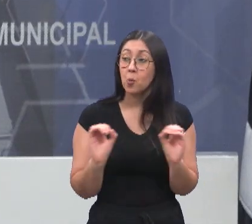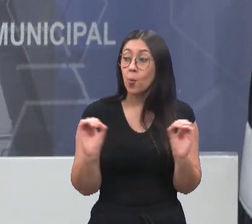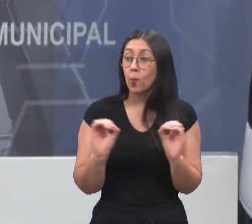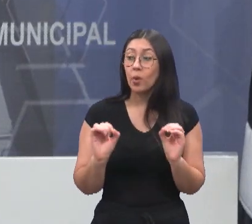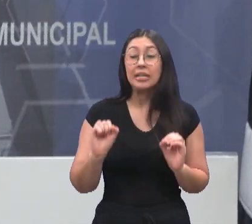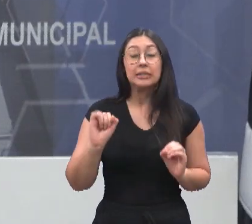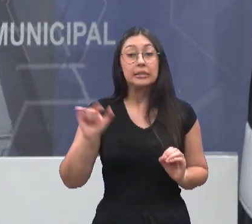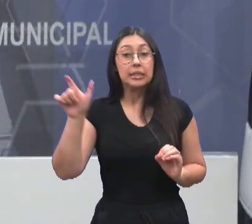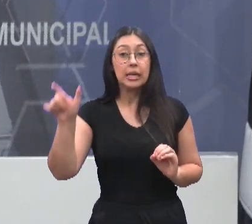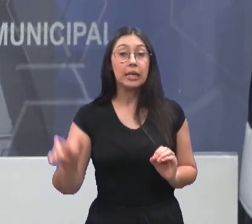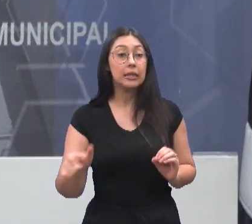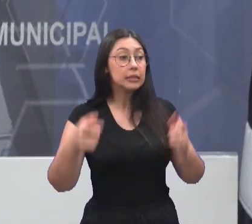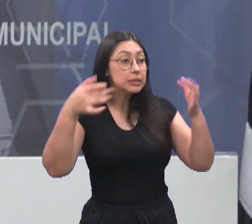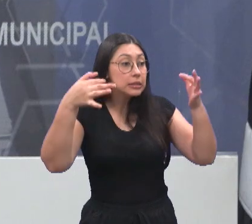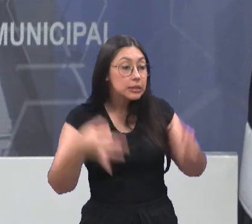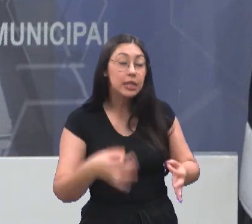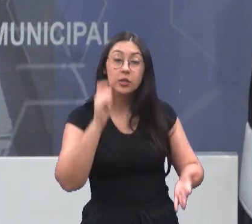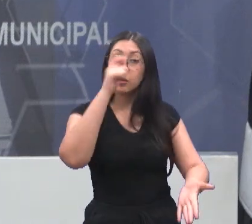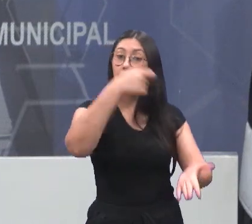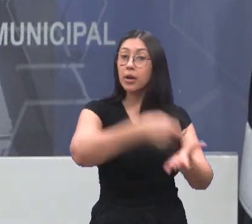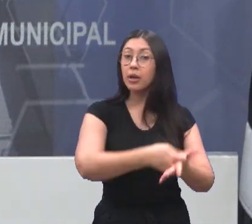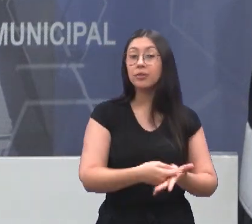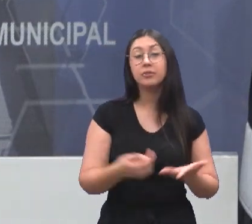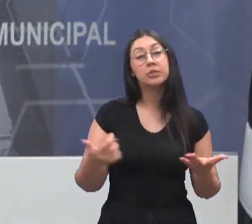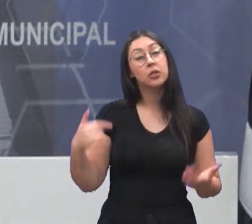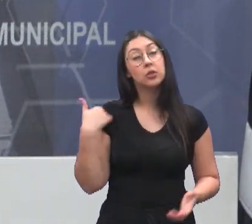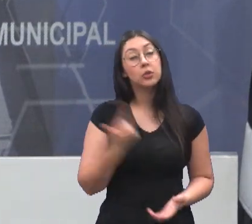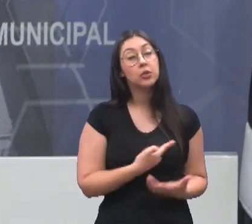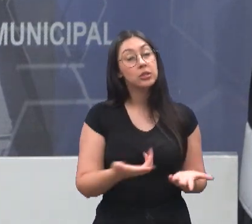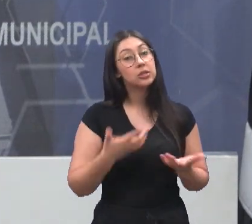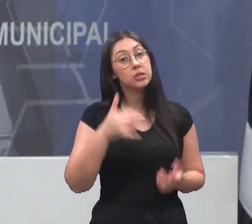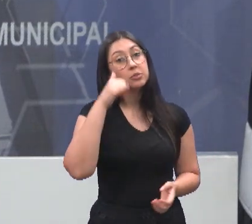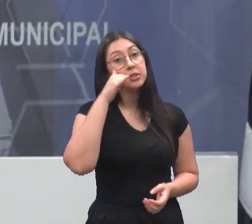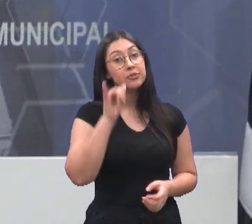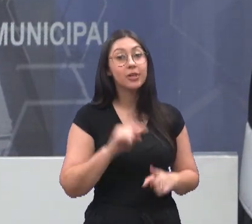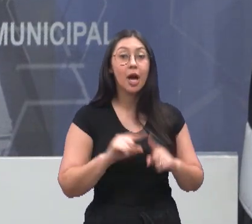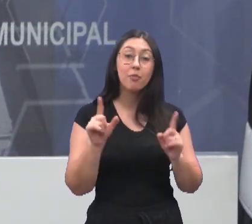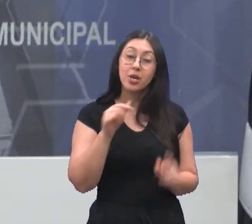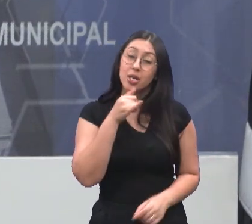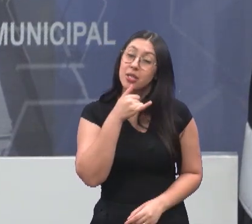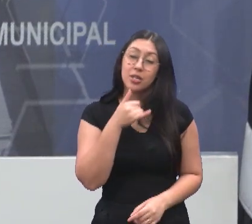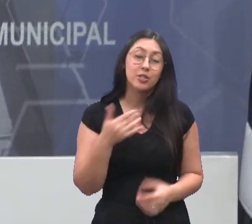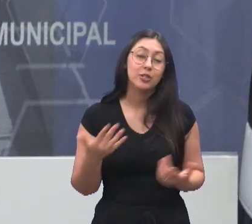as suas obrigações, né? Então, a gente quer evitar isso. Infelizmente, isso